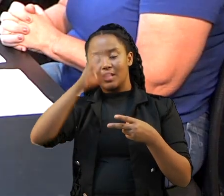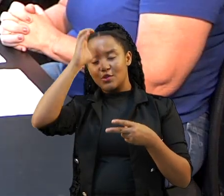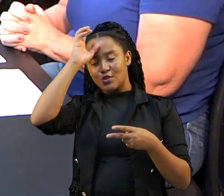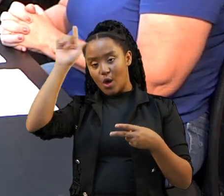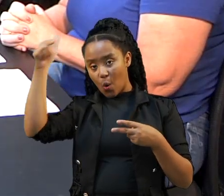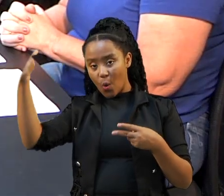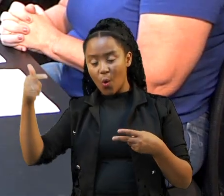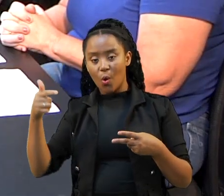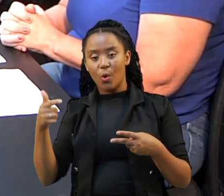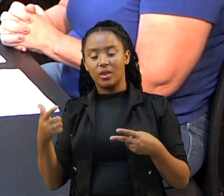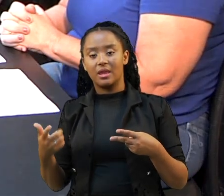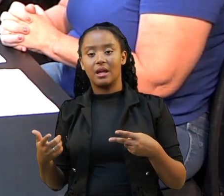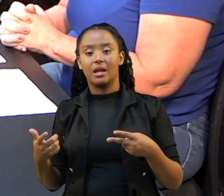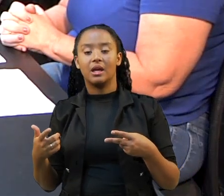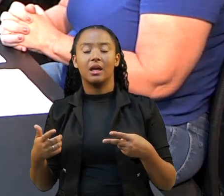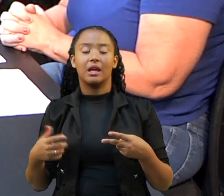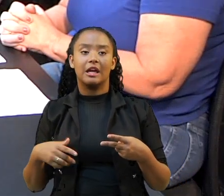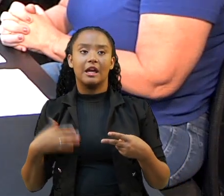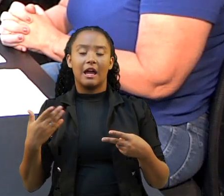por...